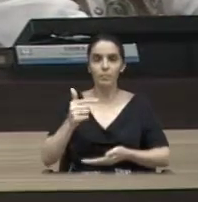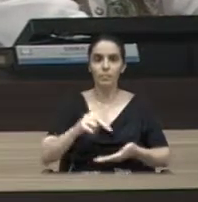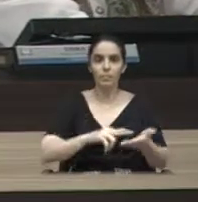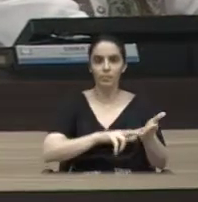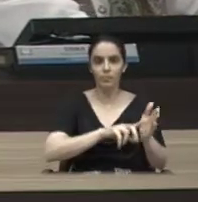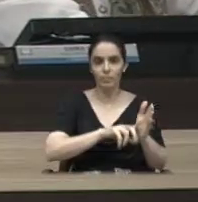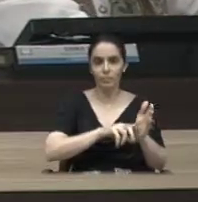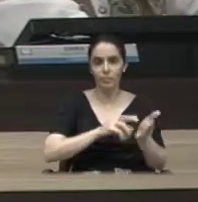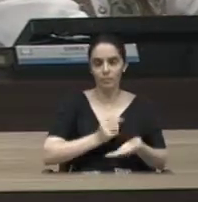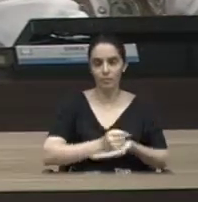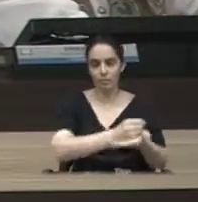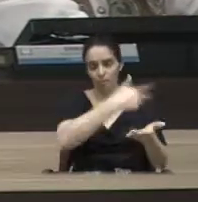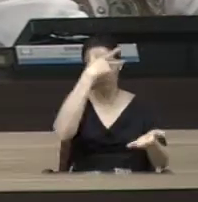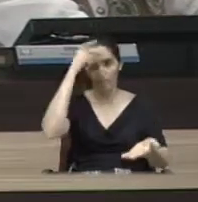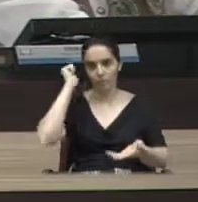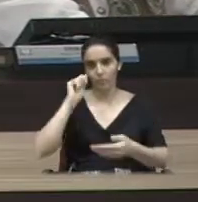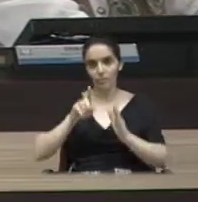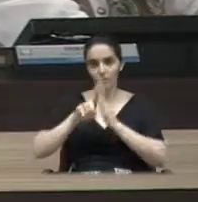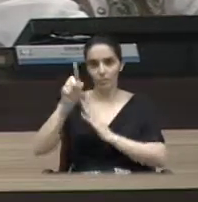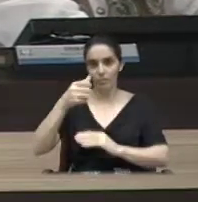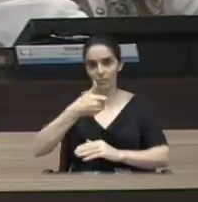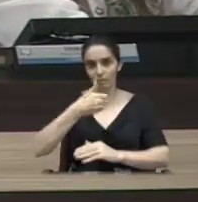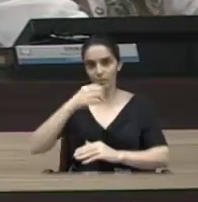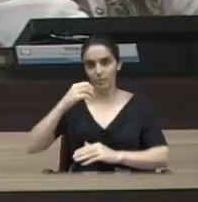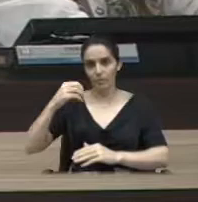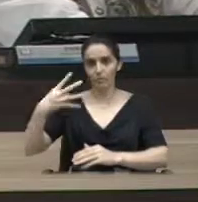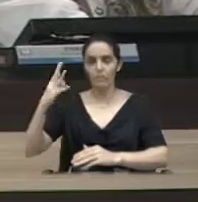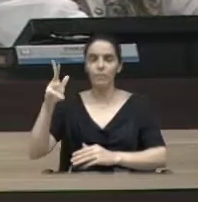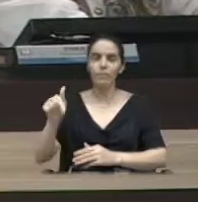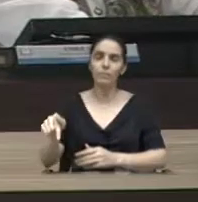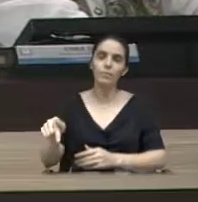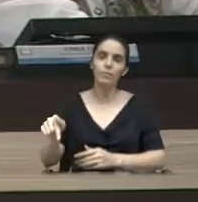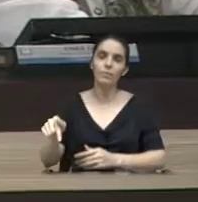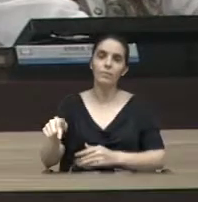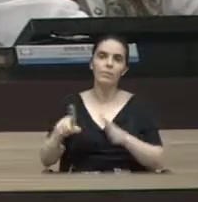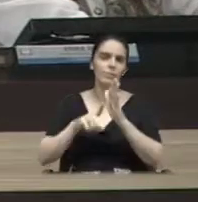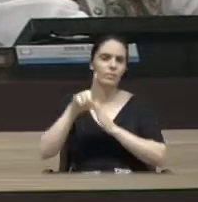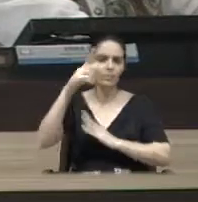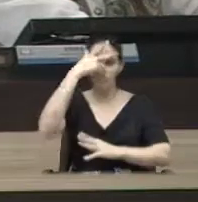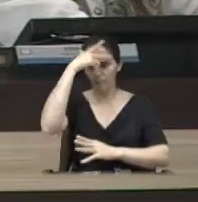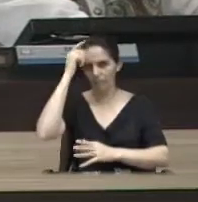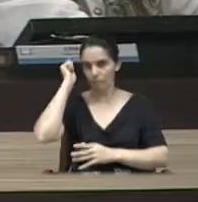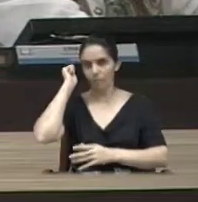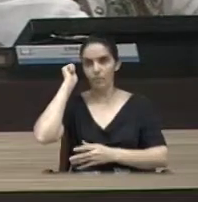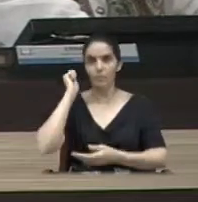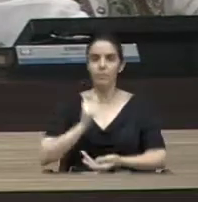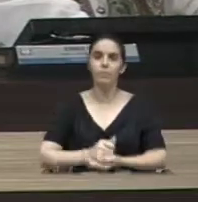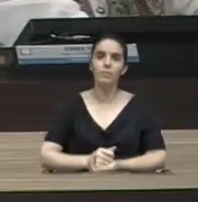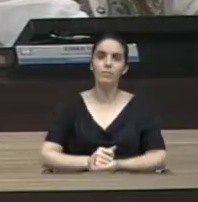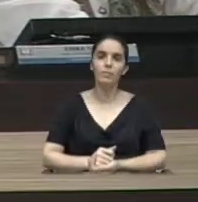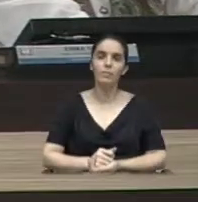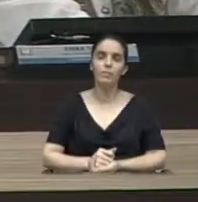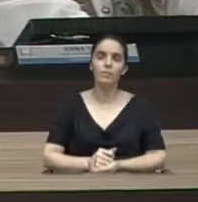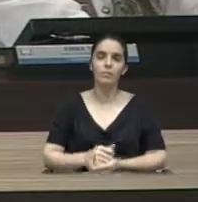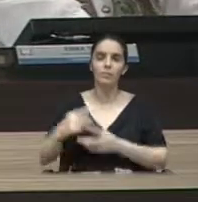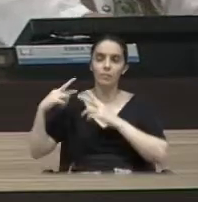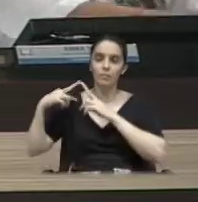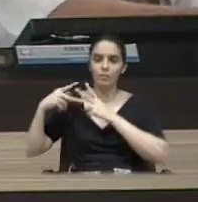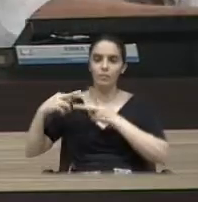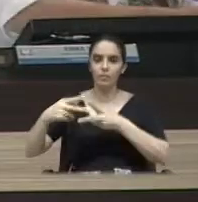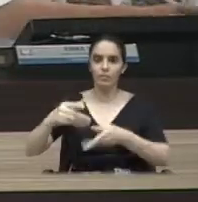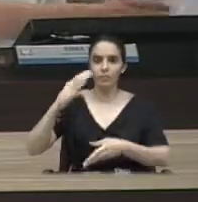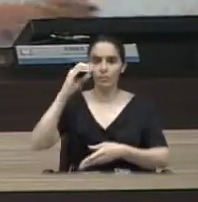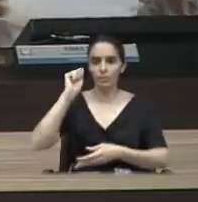havendo executivo. Requerimento 1004/2017 requer informações ao Poder Executivo sobre a Operação Soca